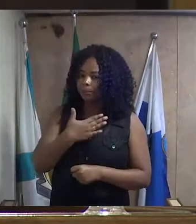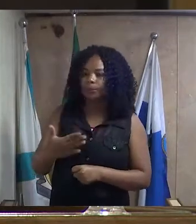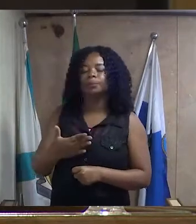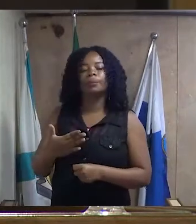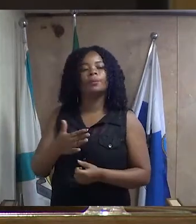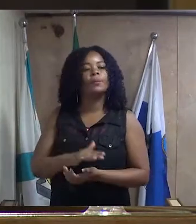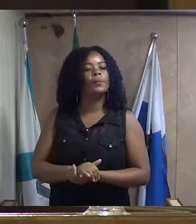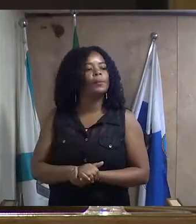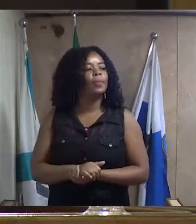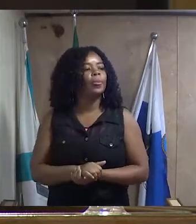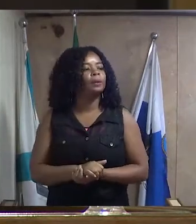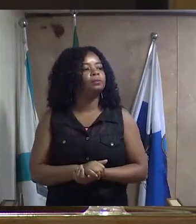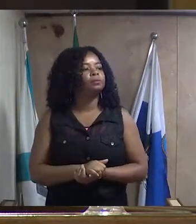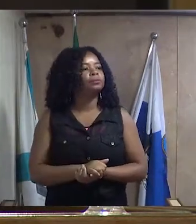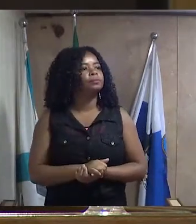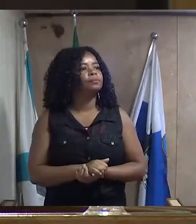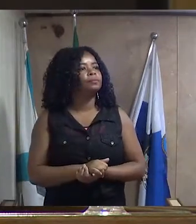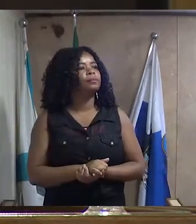Nós